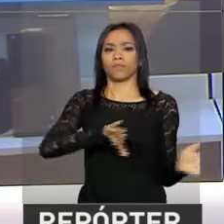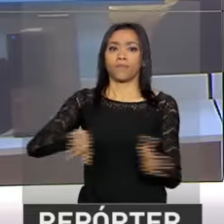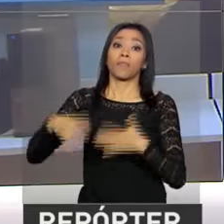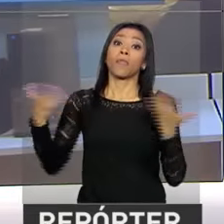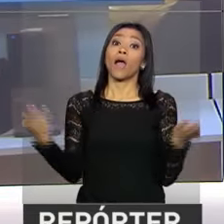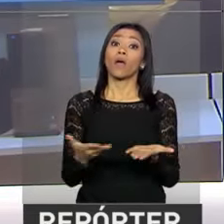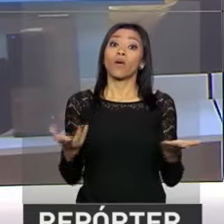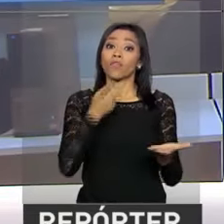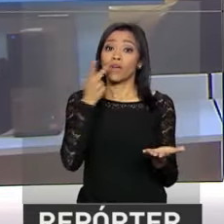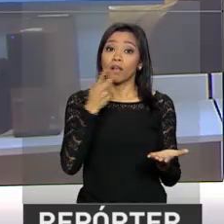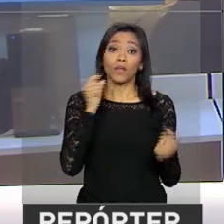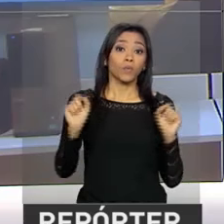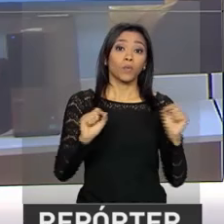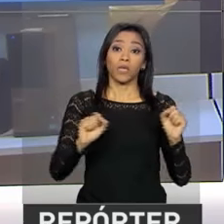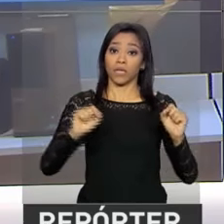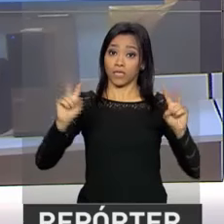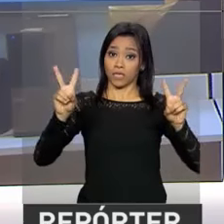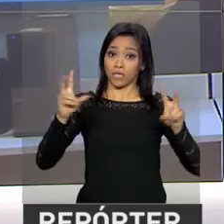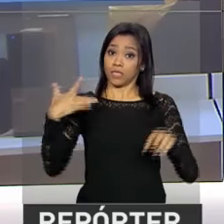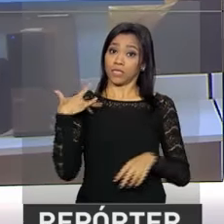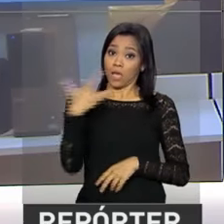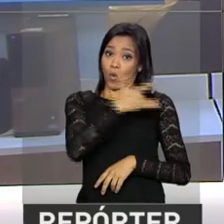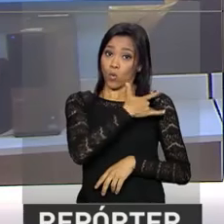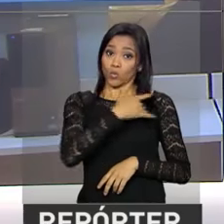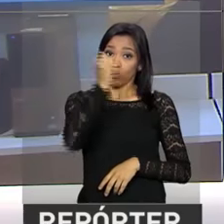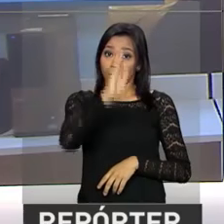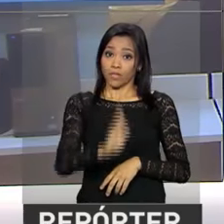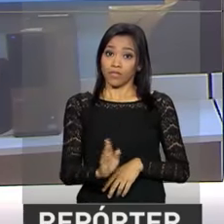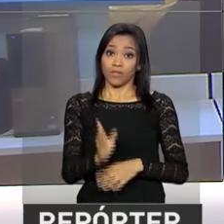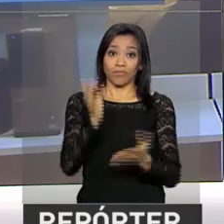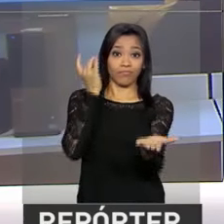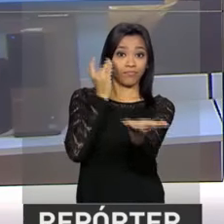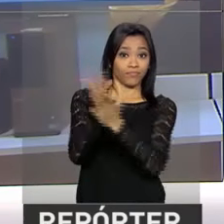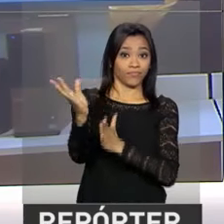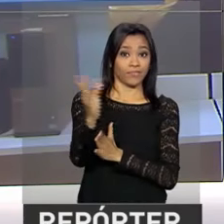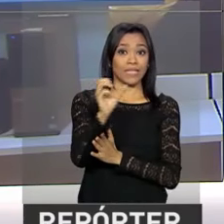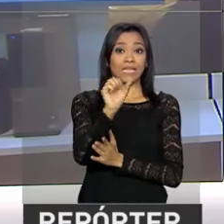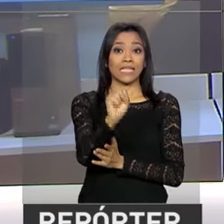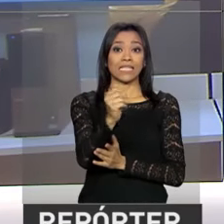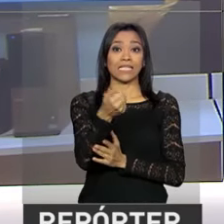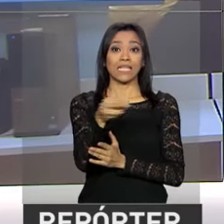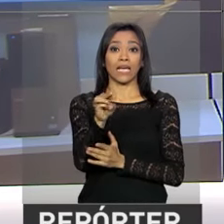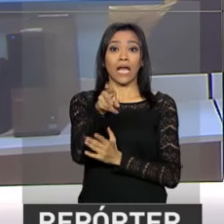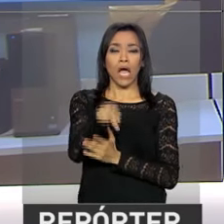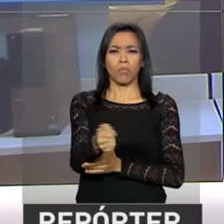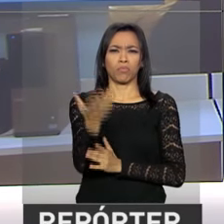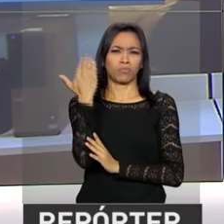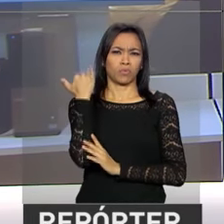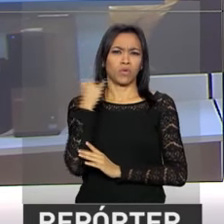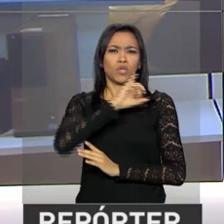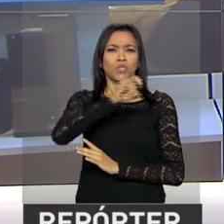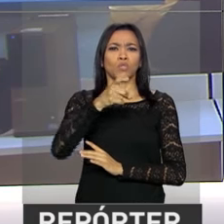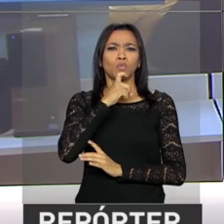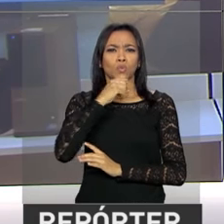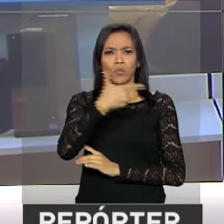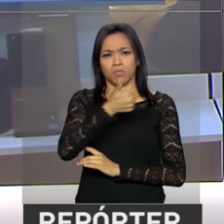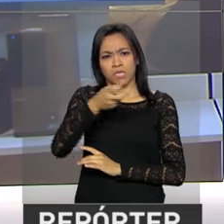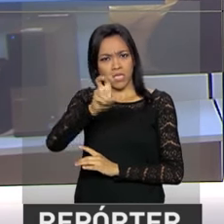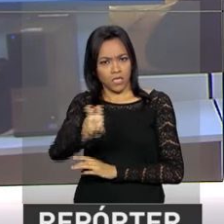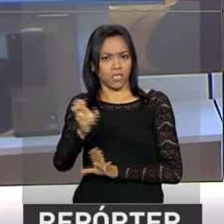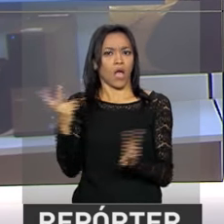falar agora sobre saúde o Brasil está livre do sarampo o último caso relatado foi no Ceará em Julho de 2015 o